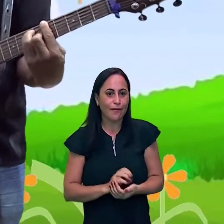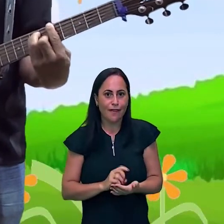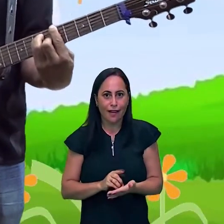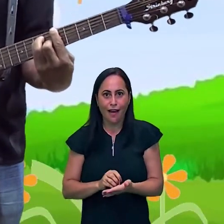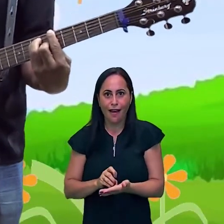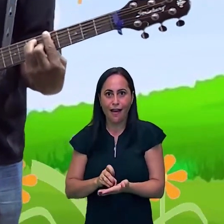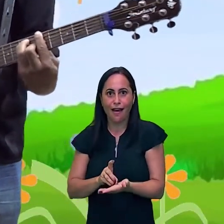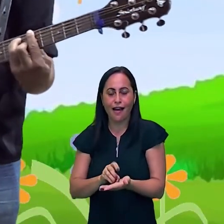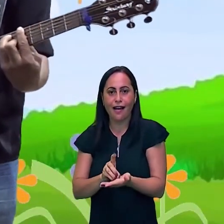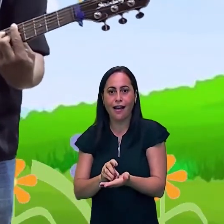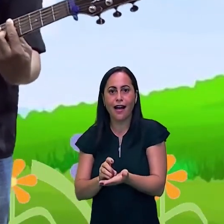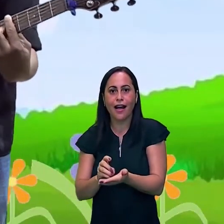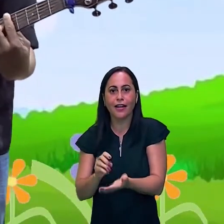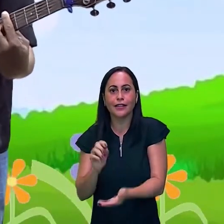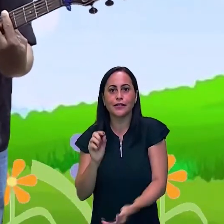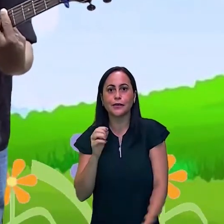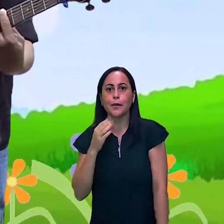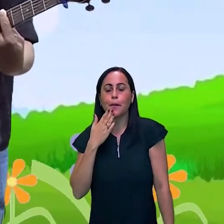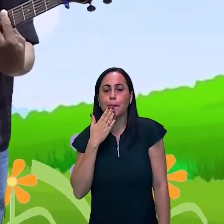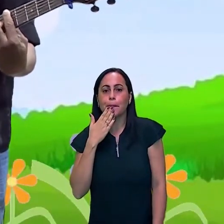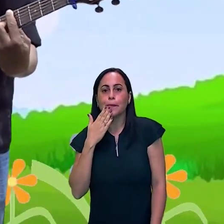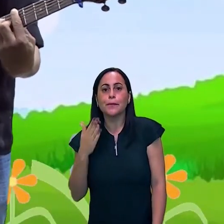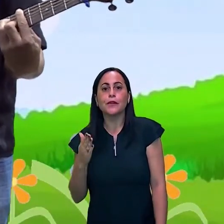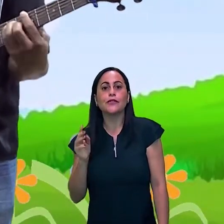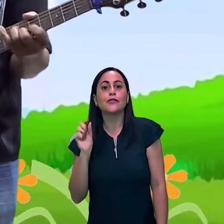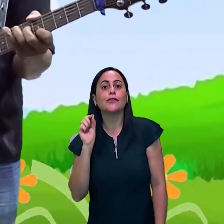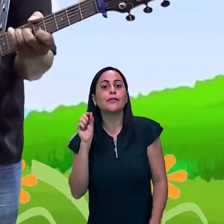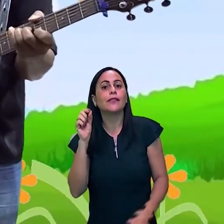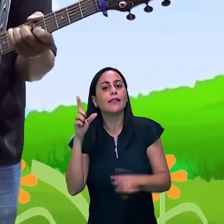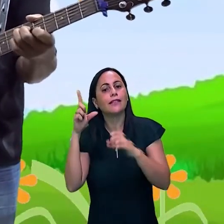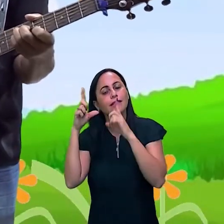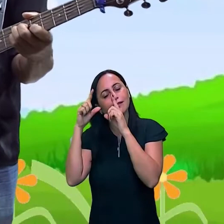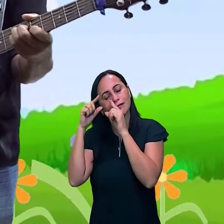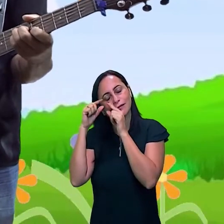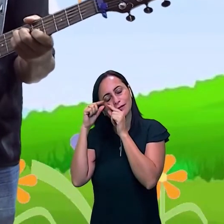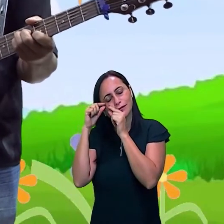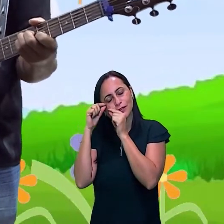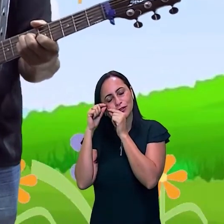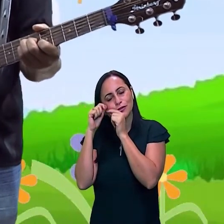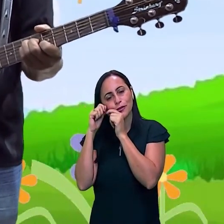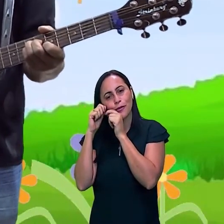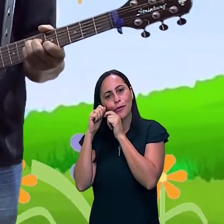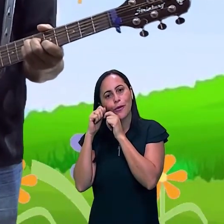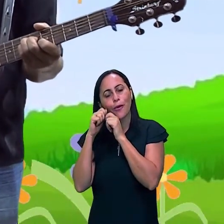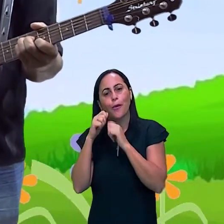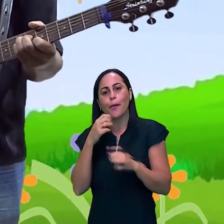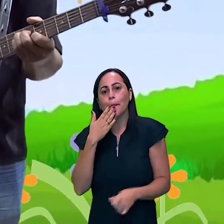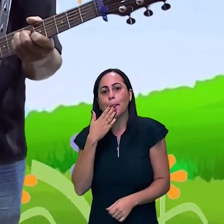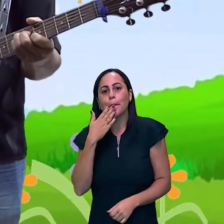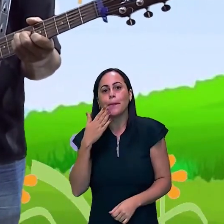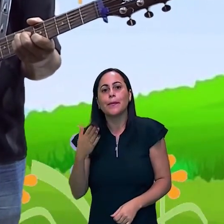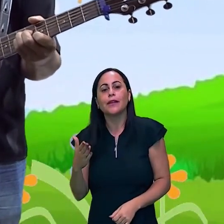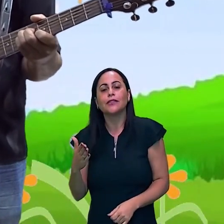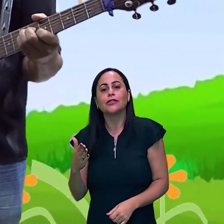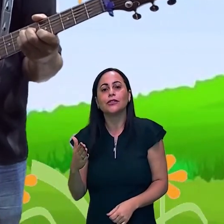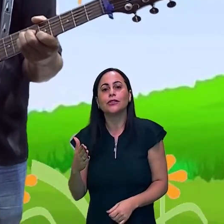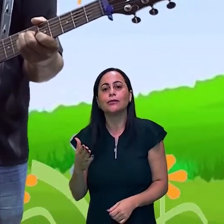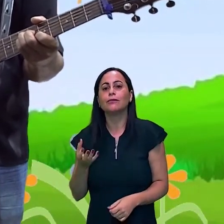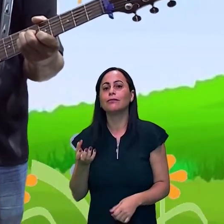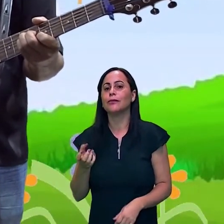a lagarta, fechou seus olhinhos e pediu para